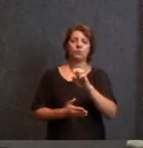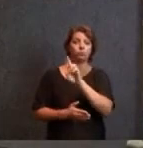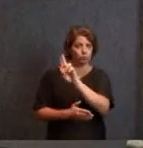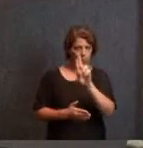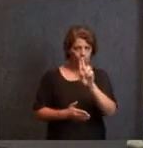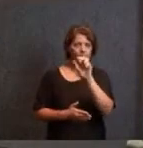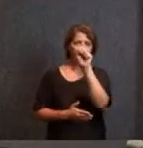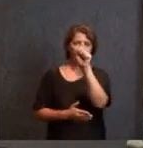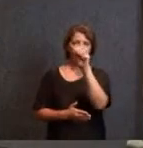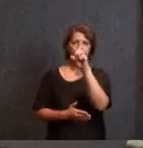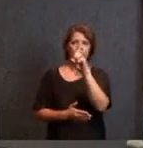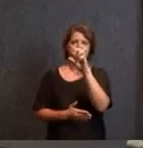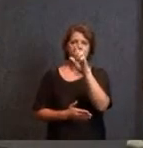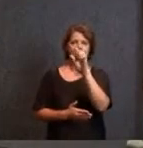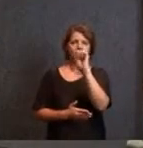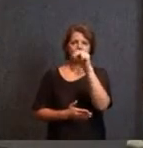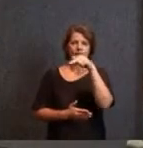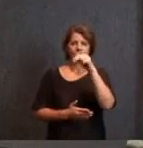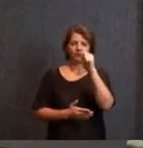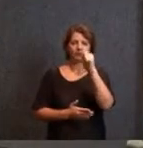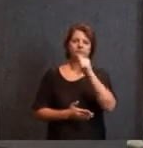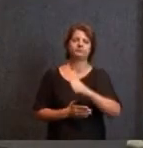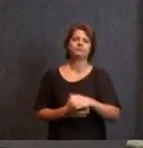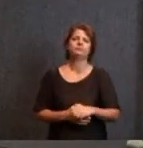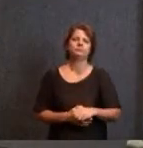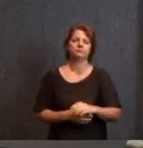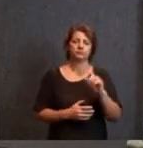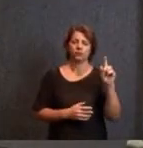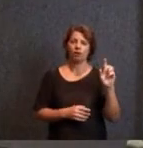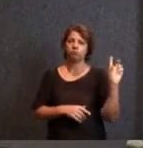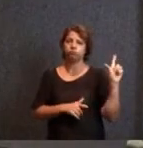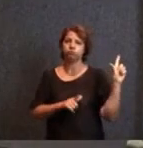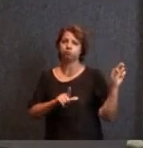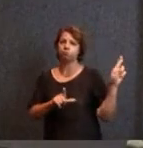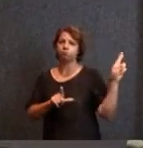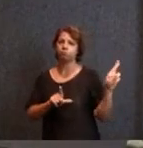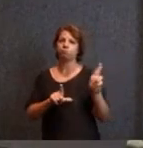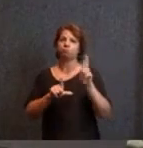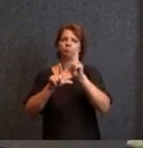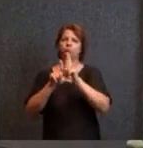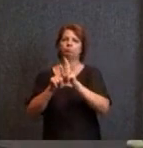Matos Bulos, que está representando as diretoras das escolas do município.